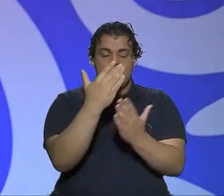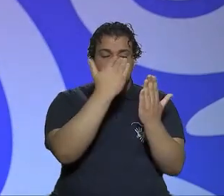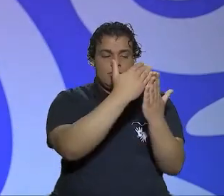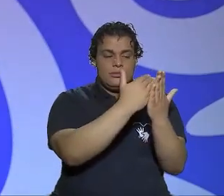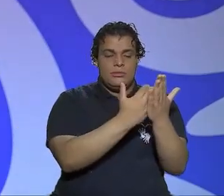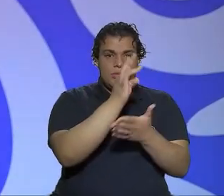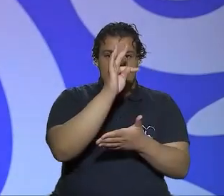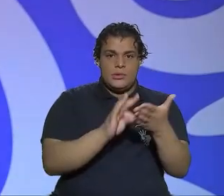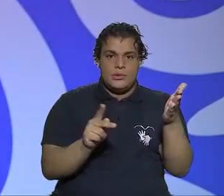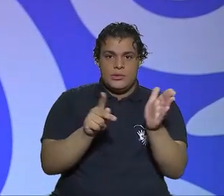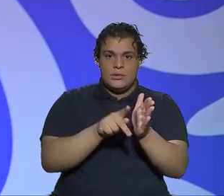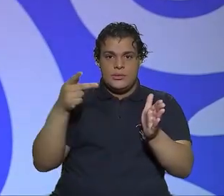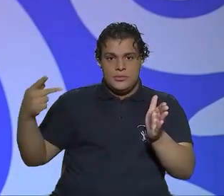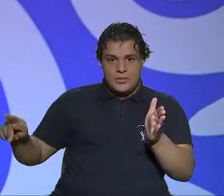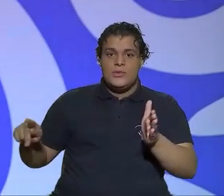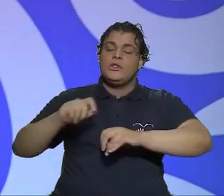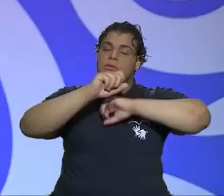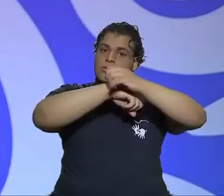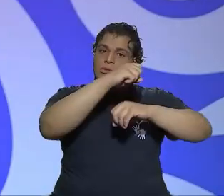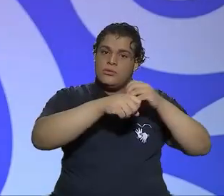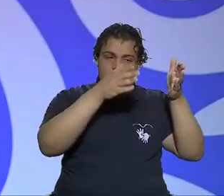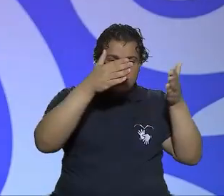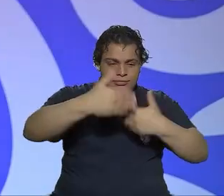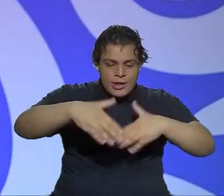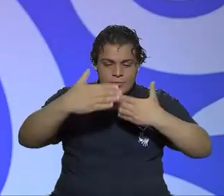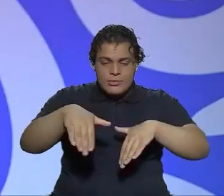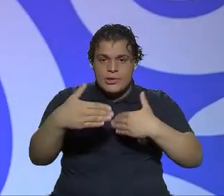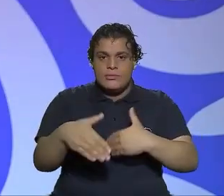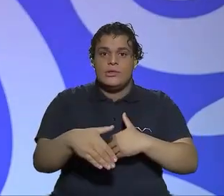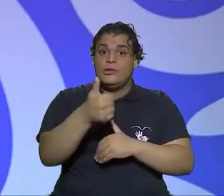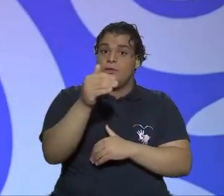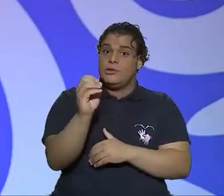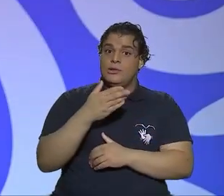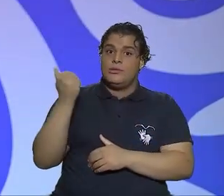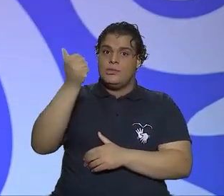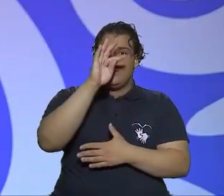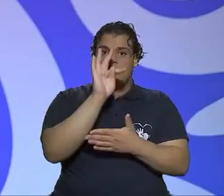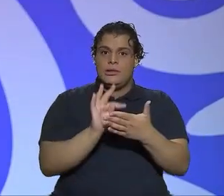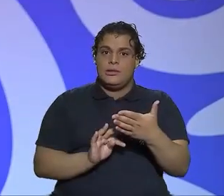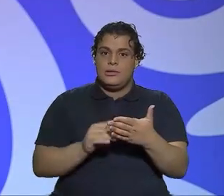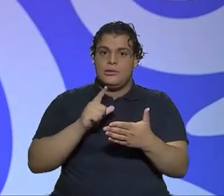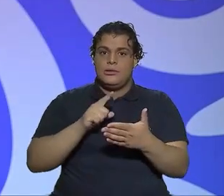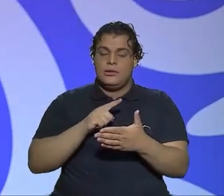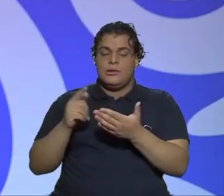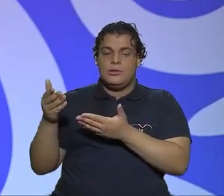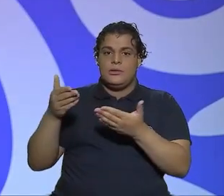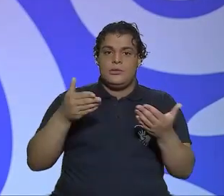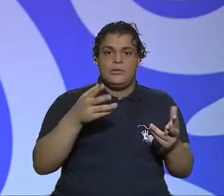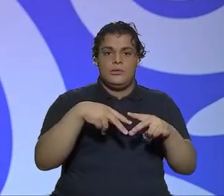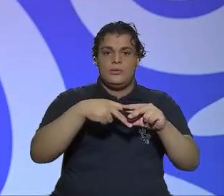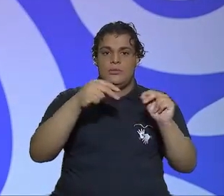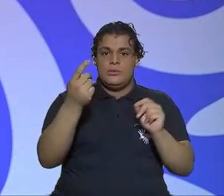autoral. As produções foram avaliadas por uma comissão e os 10 melhores textos recebem hoje o prêmio